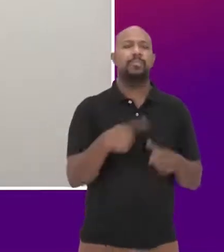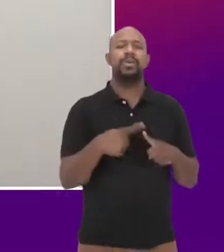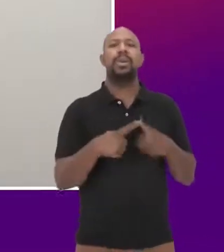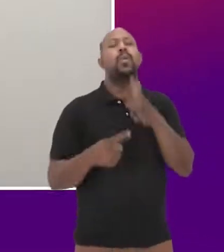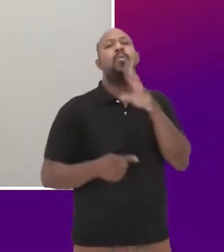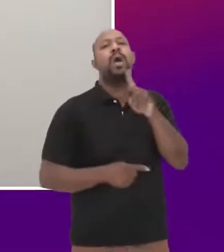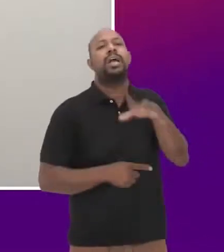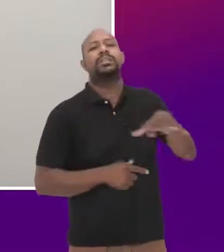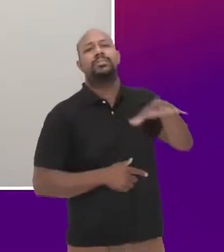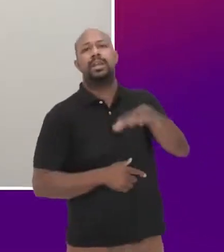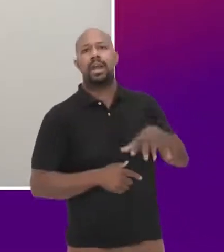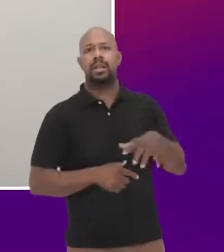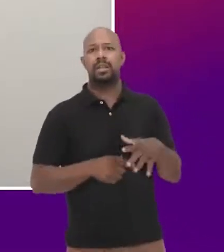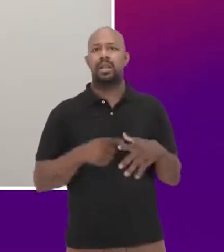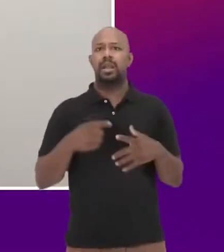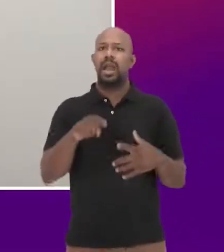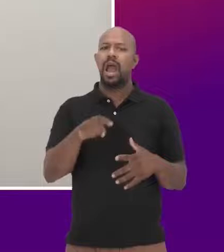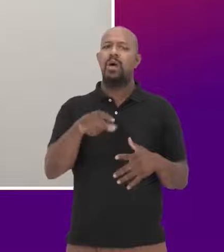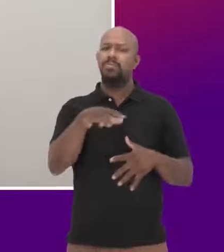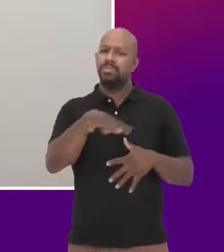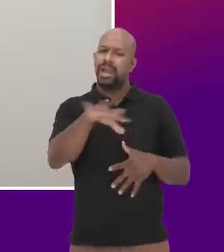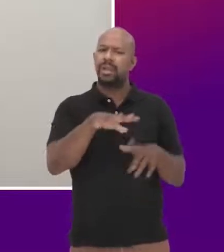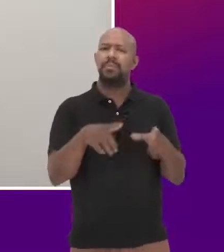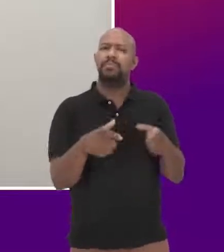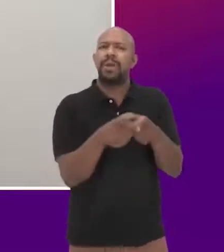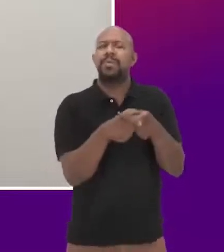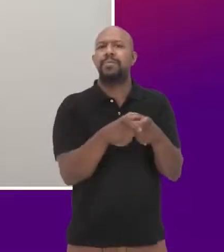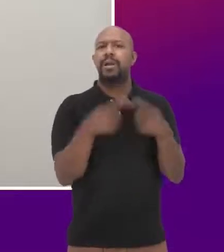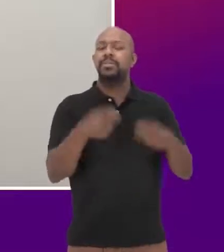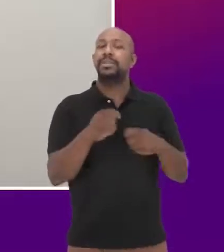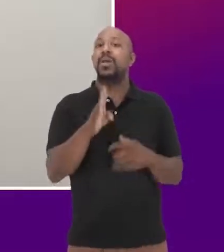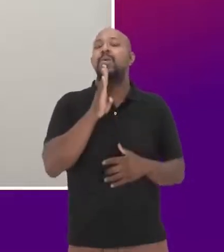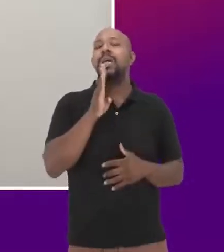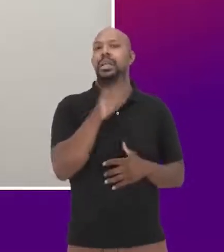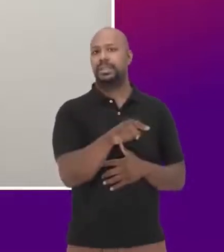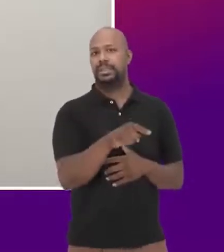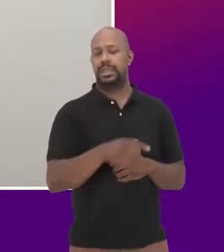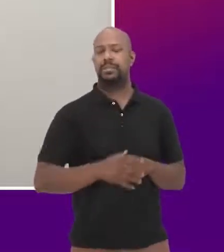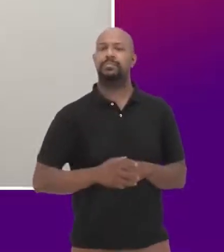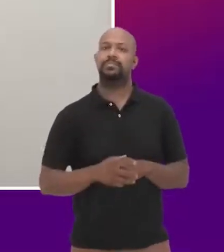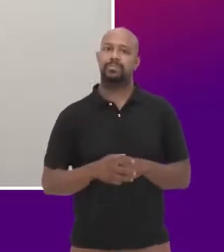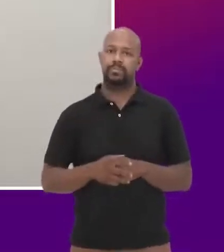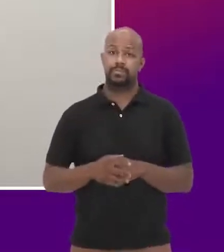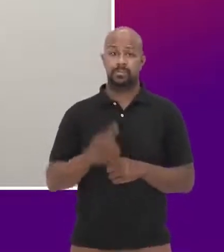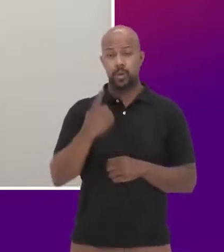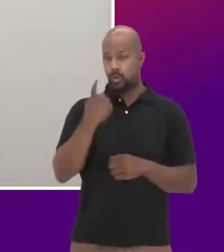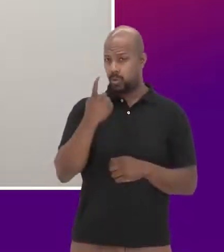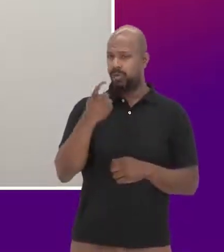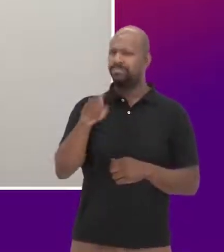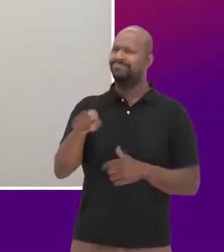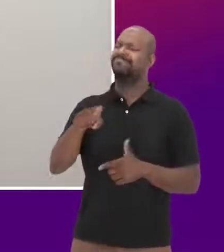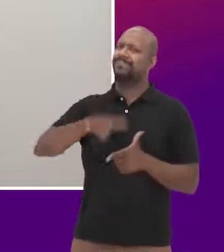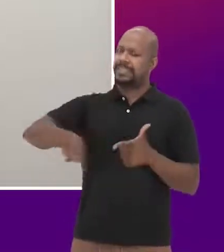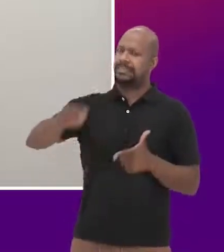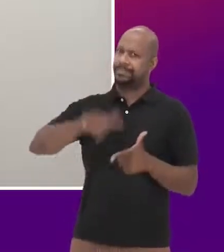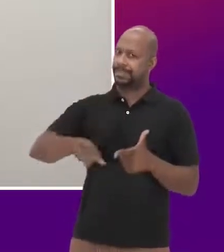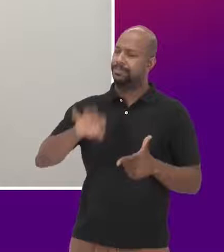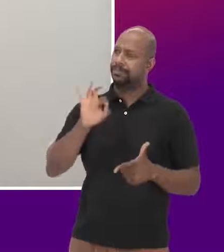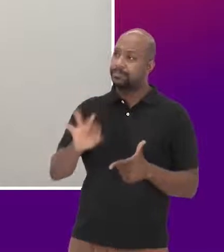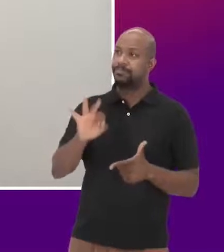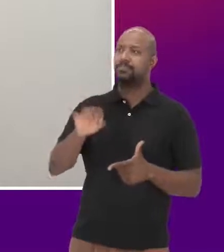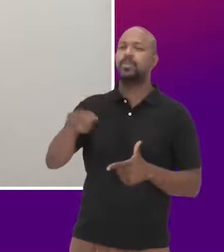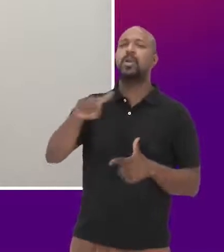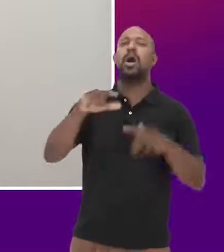mercado. É um mercado muito pequeno que você tem que conhecer. Um dos grandes problemas, por exemplo,